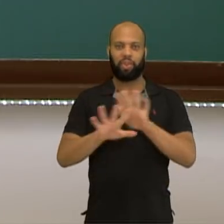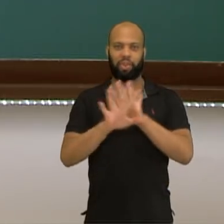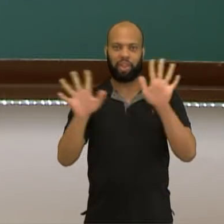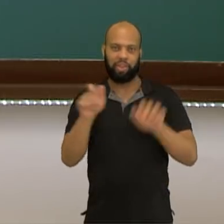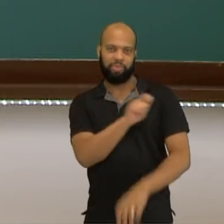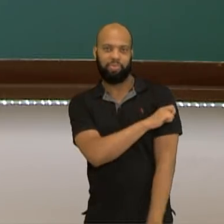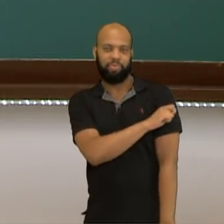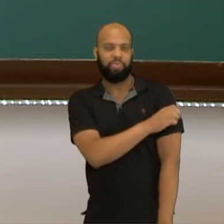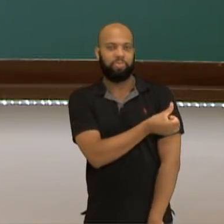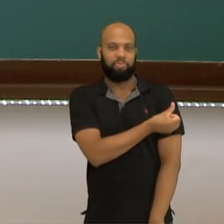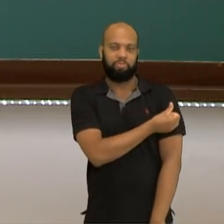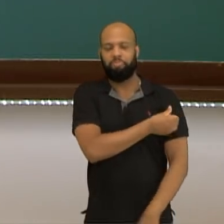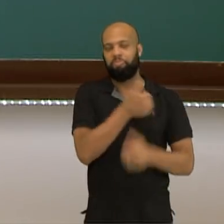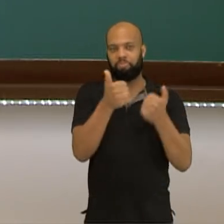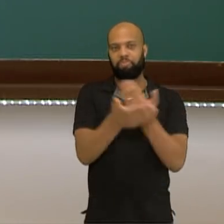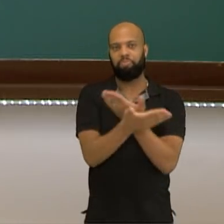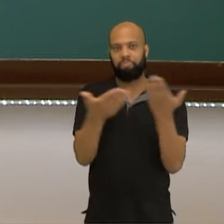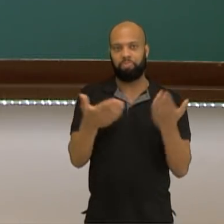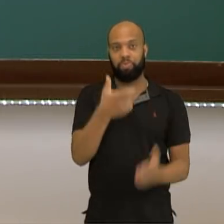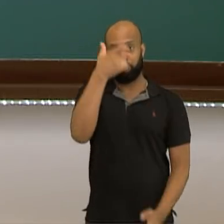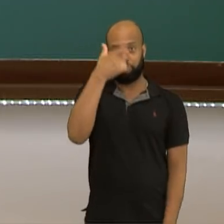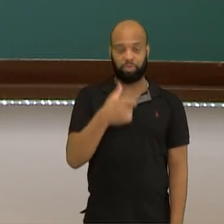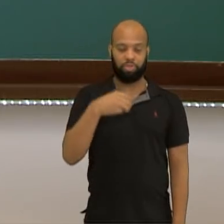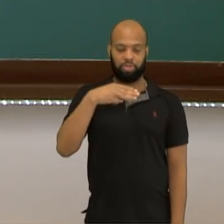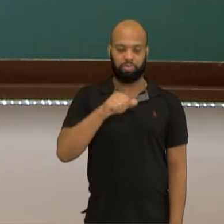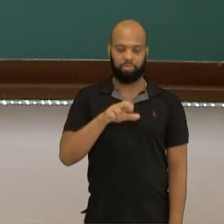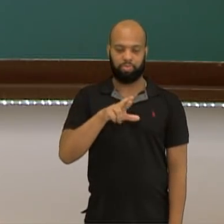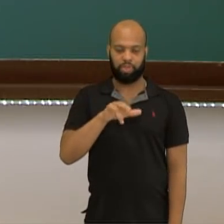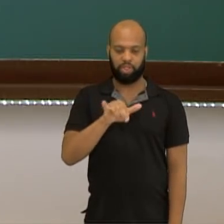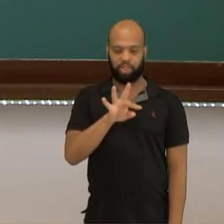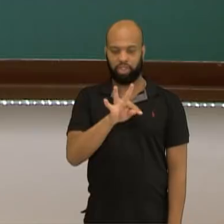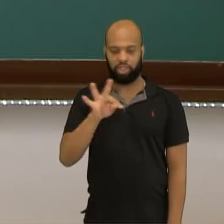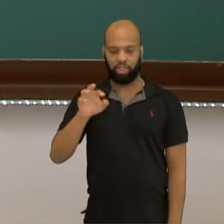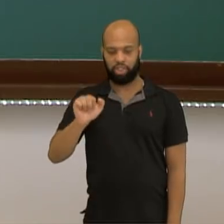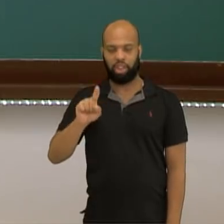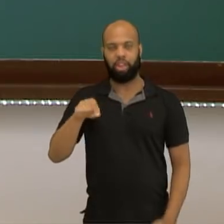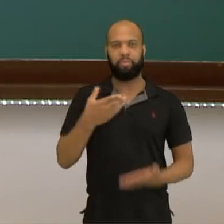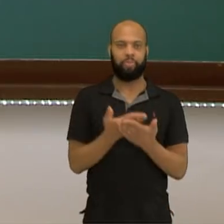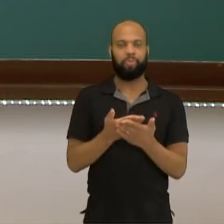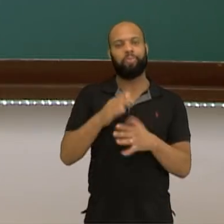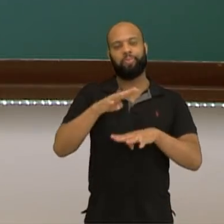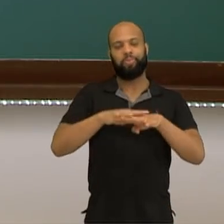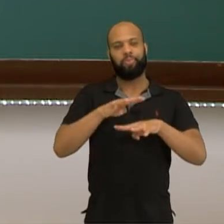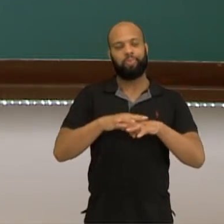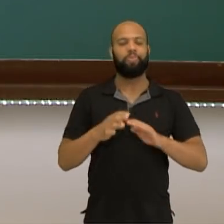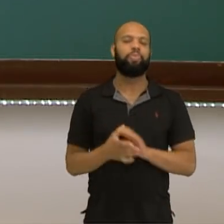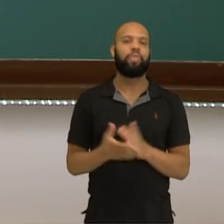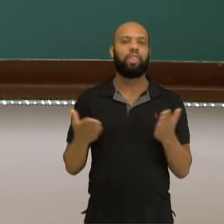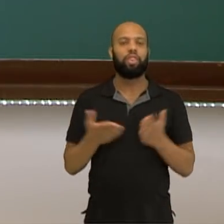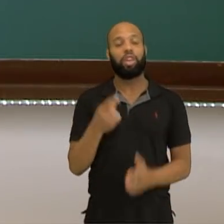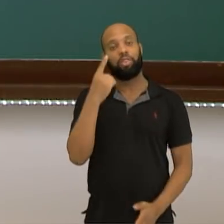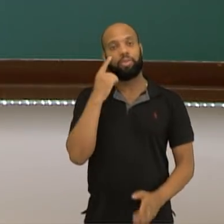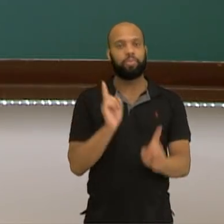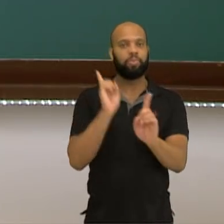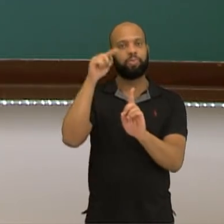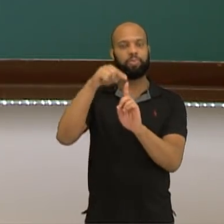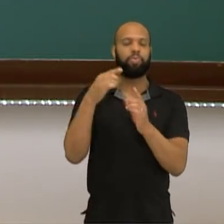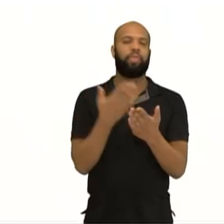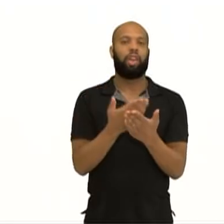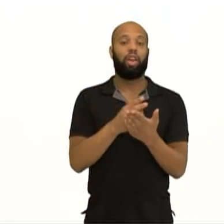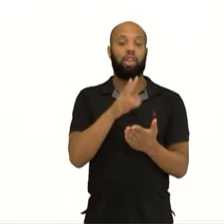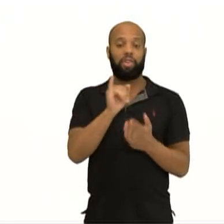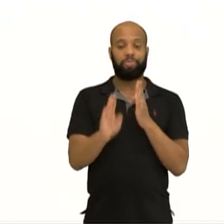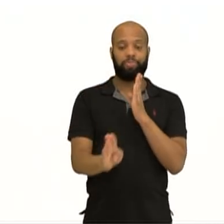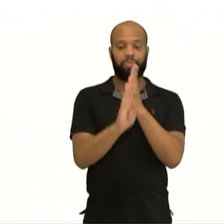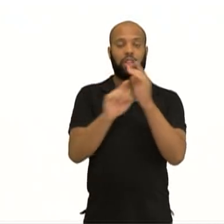Olá, estudantes do sexto ano, tudo bem? Sou a professora Marita e a gente está aqui para uma aula de matemática. Vamos ver nosso objetivo: